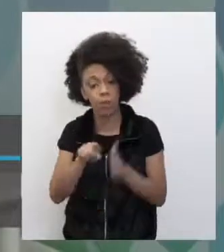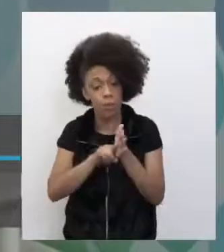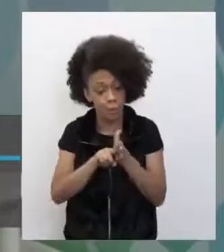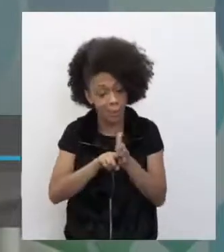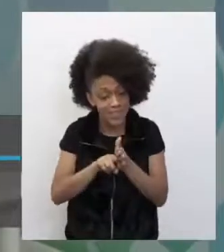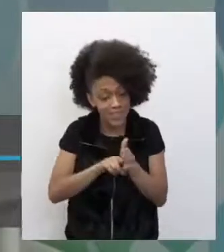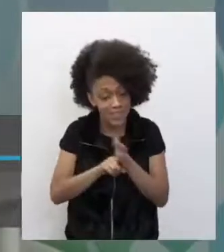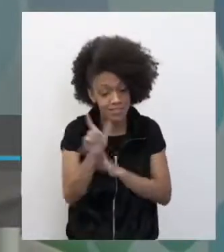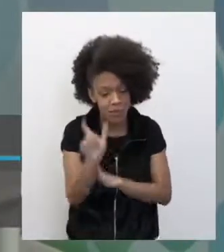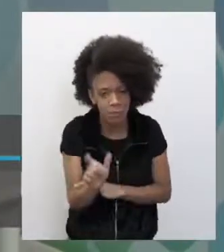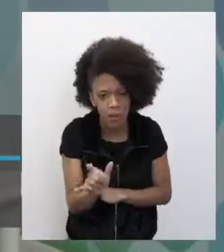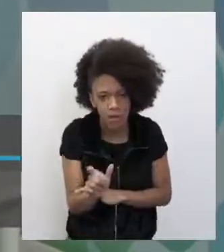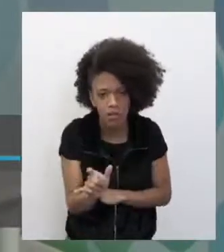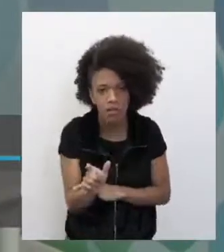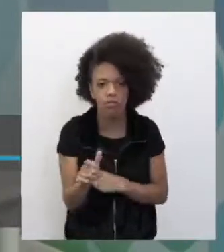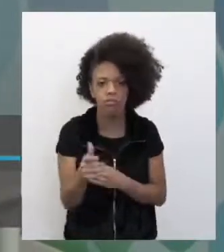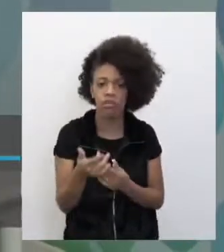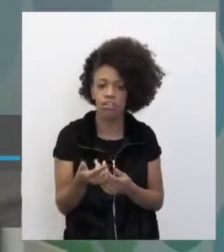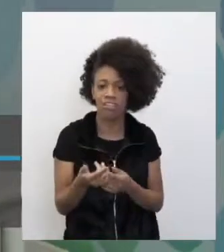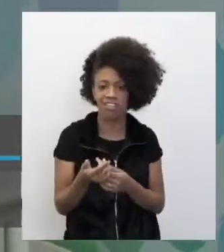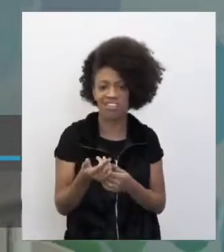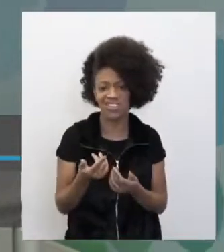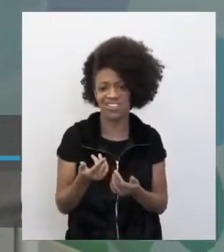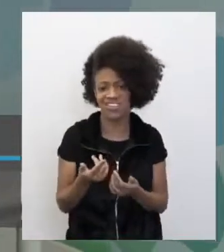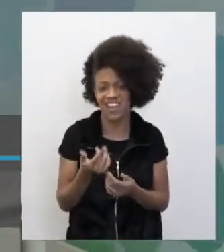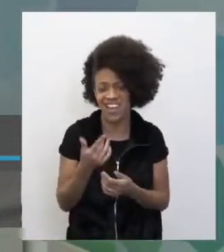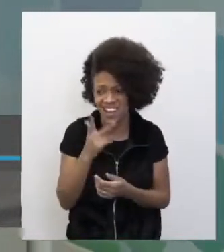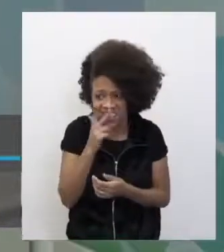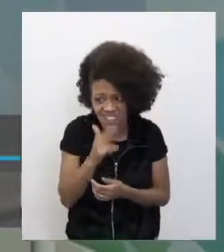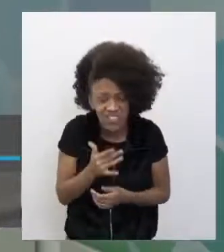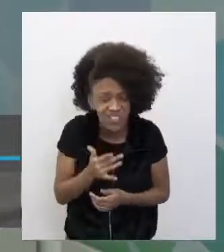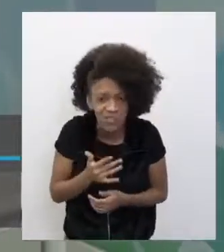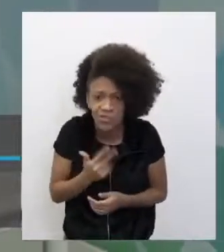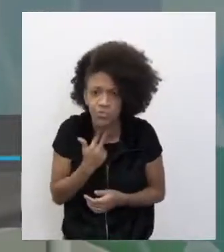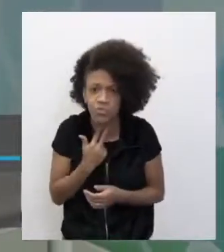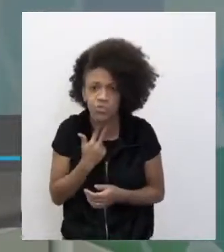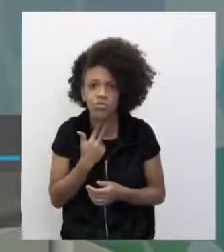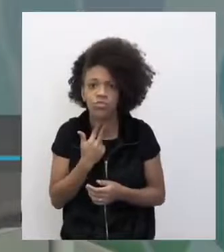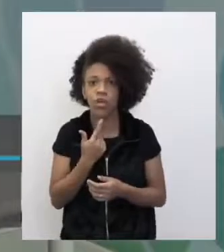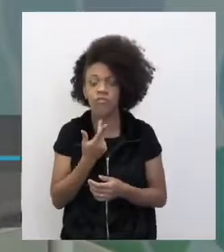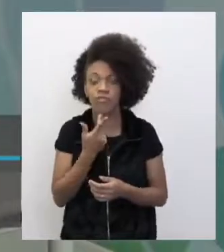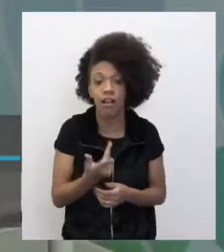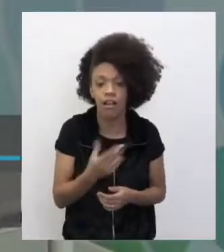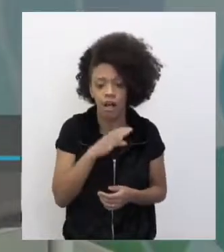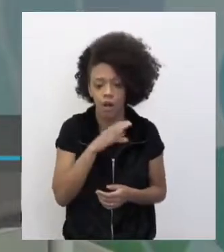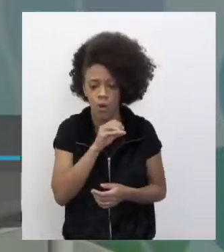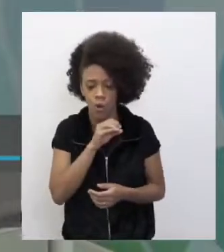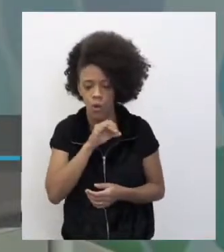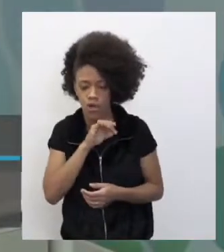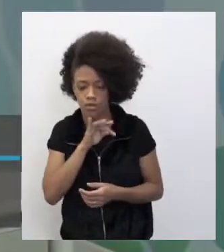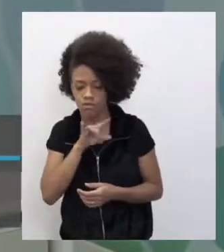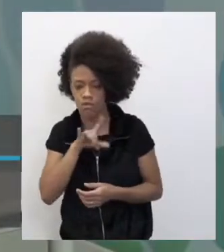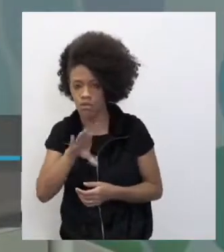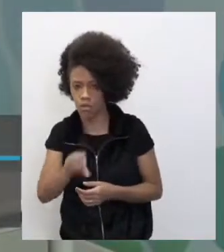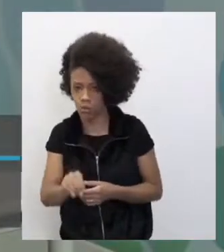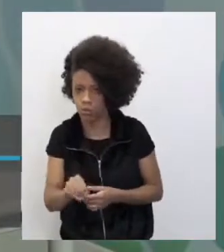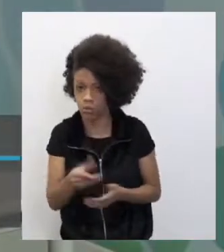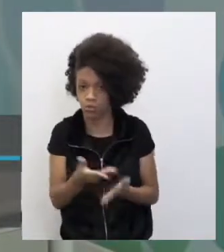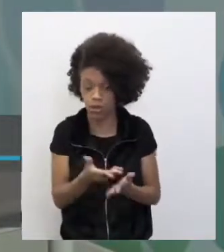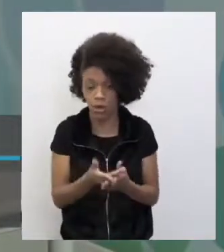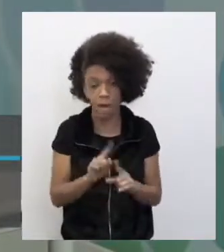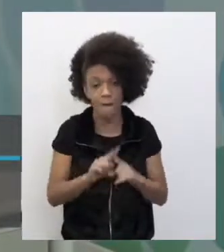palavra, né? A gente achava que fosse uma que a gente não podia nem falar na aula, né? Mas coitado vem de cauteres, do latim,